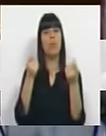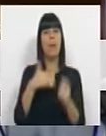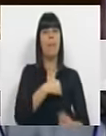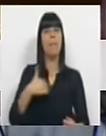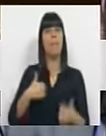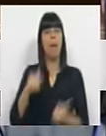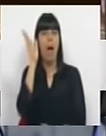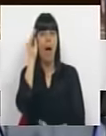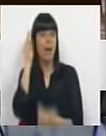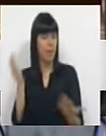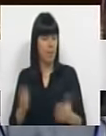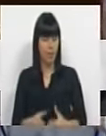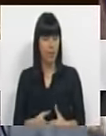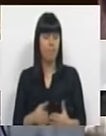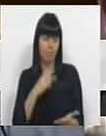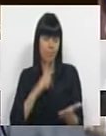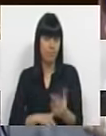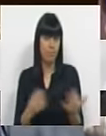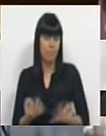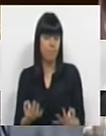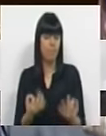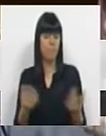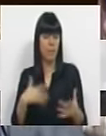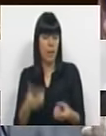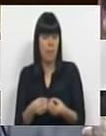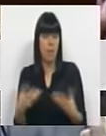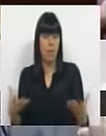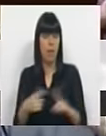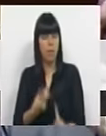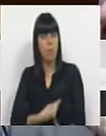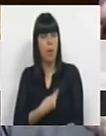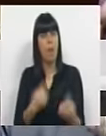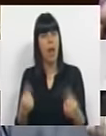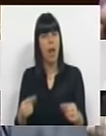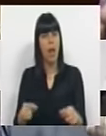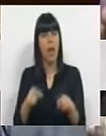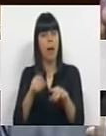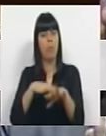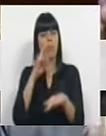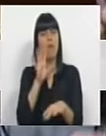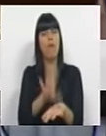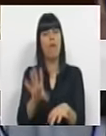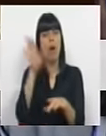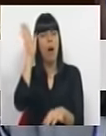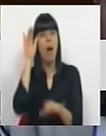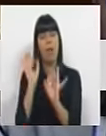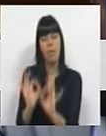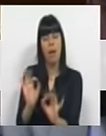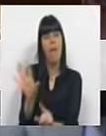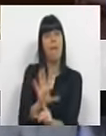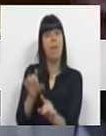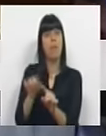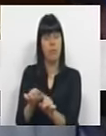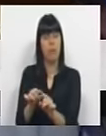promoção do bem-estar dos animais. De facto, há uma cada vez maior preocupação em torno da forma como os animais são